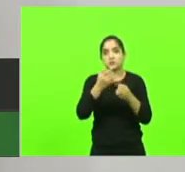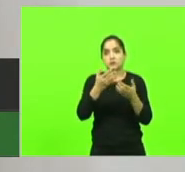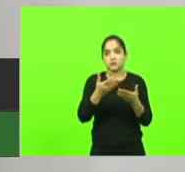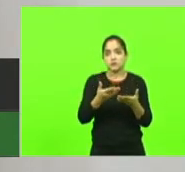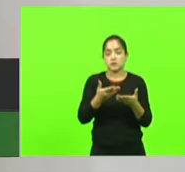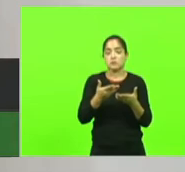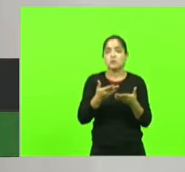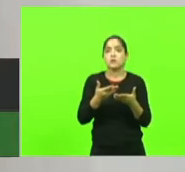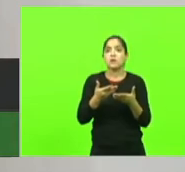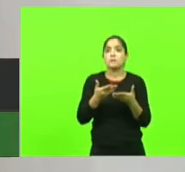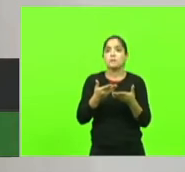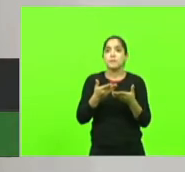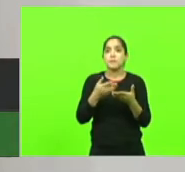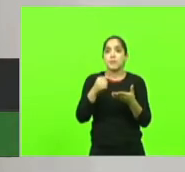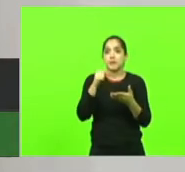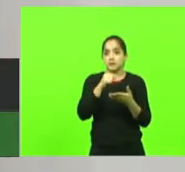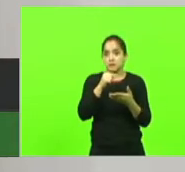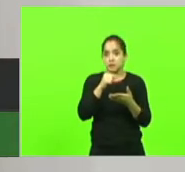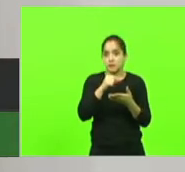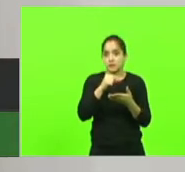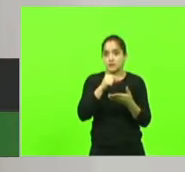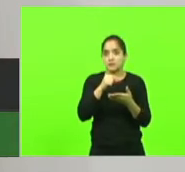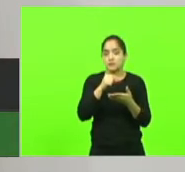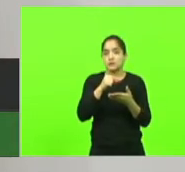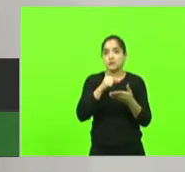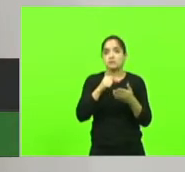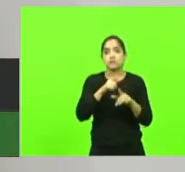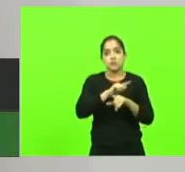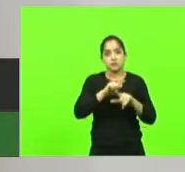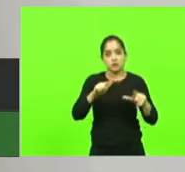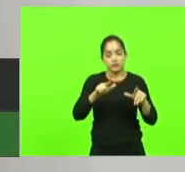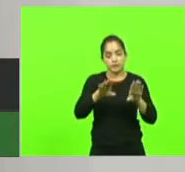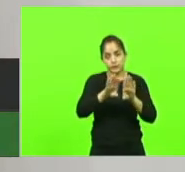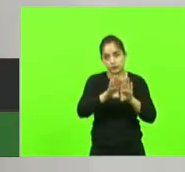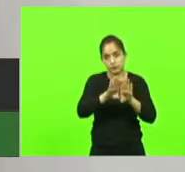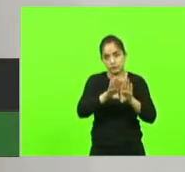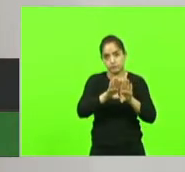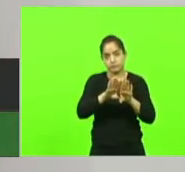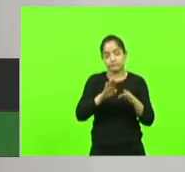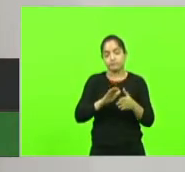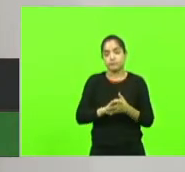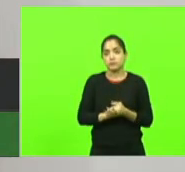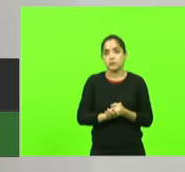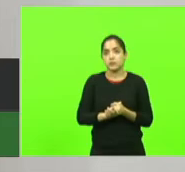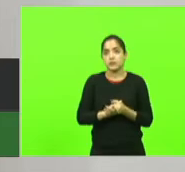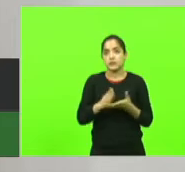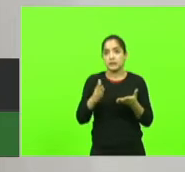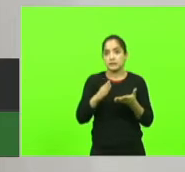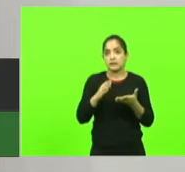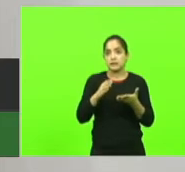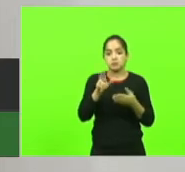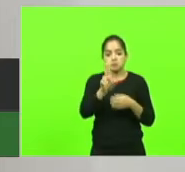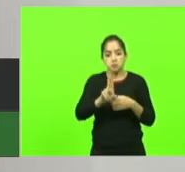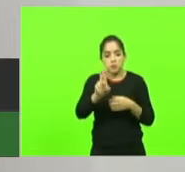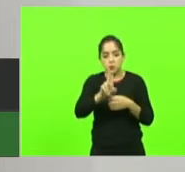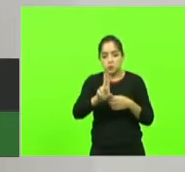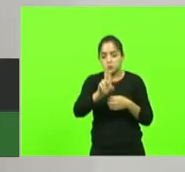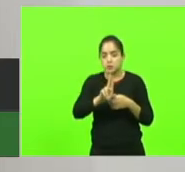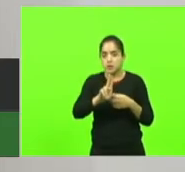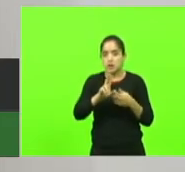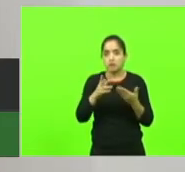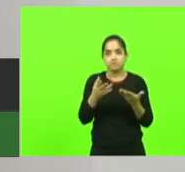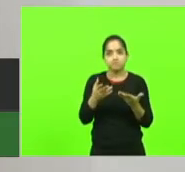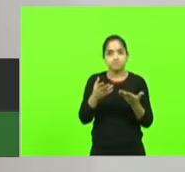Esse presídio do Matadouro foi desativado. E, se não houver utilização, vai